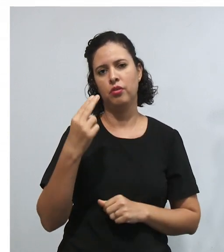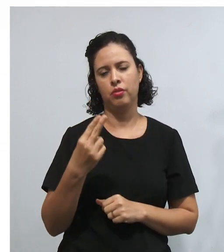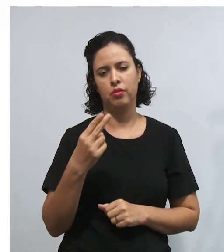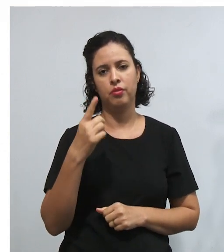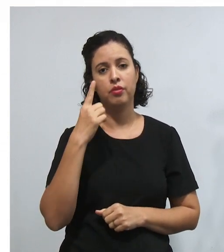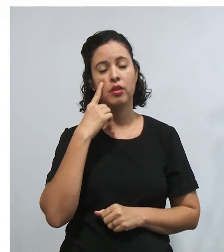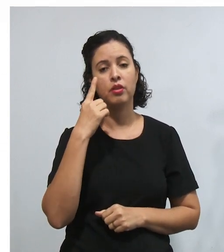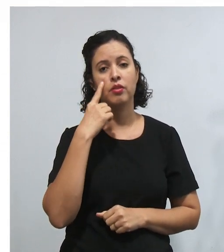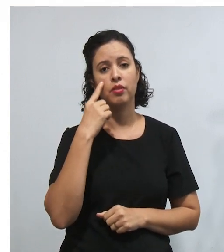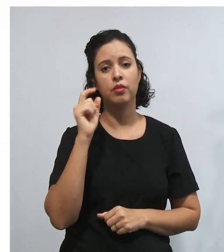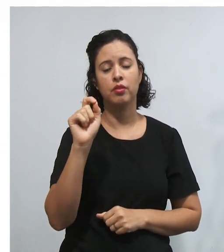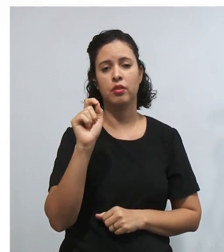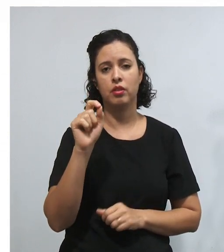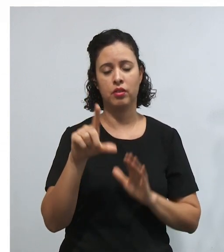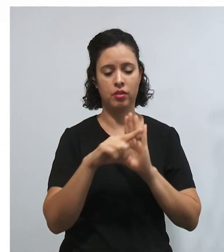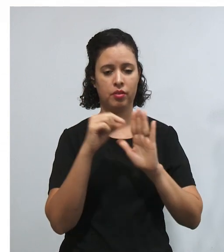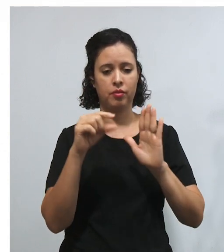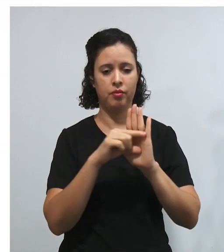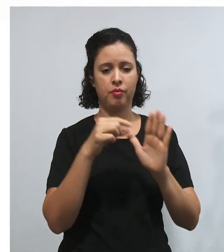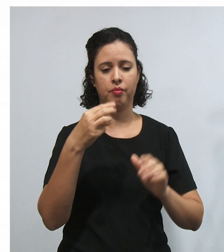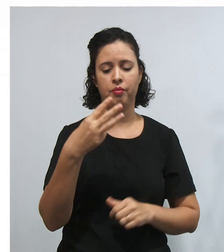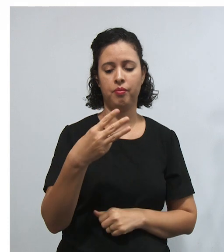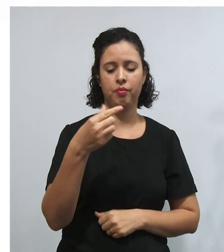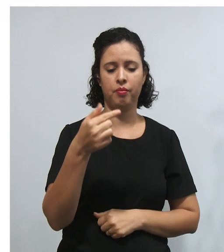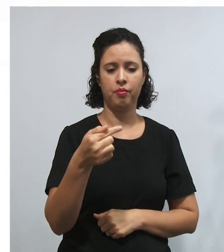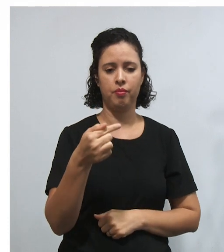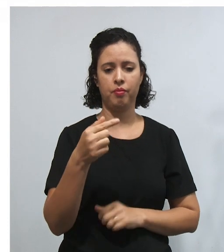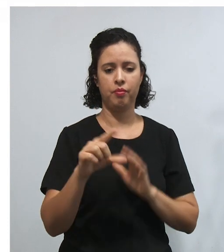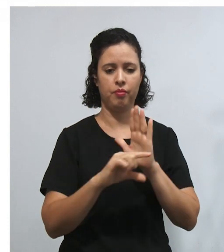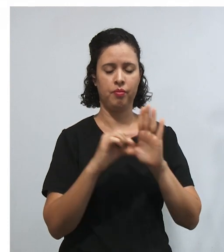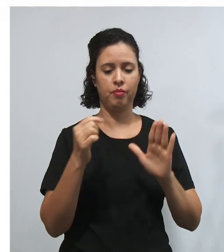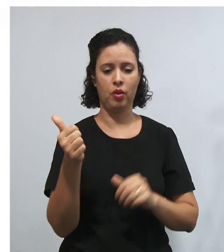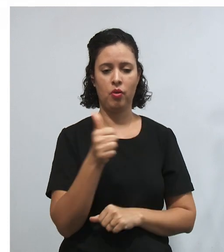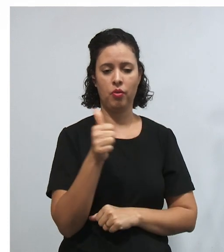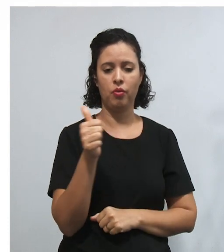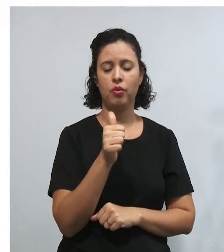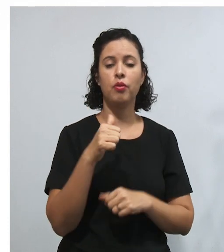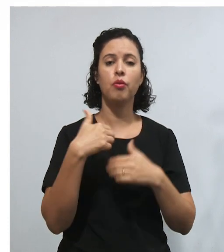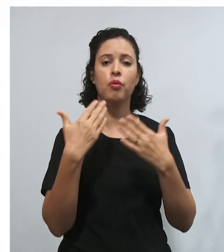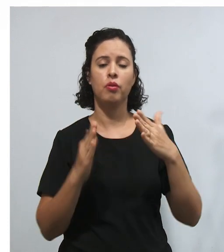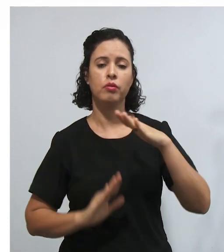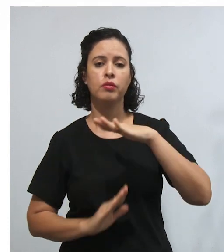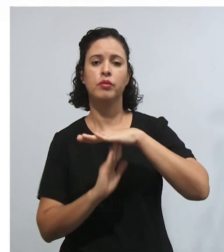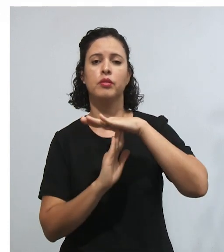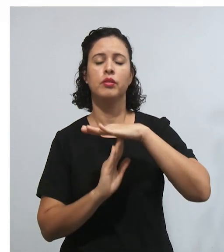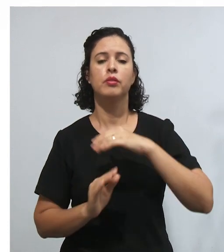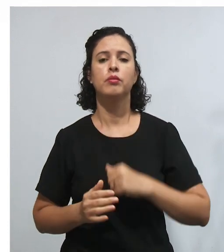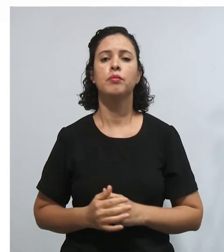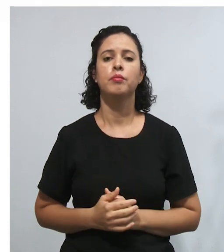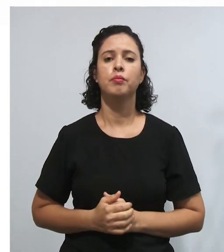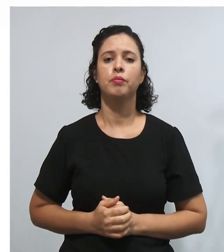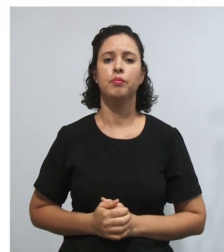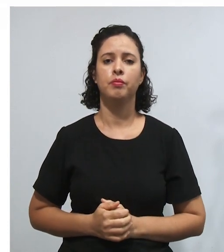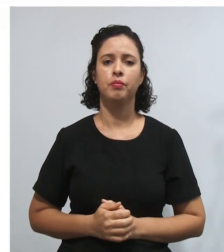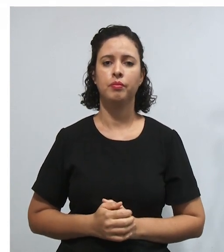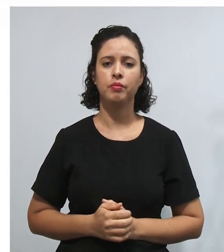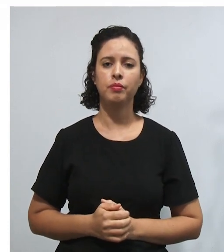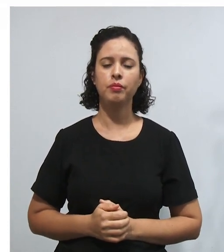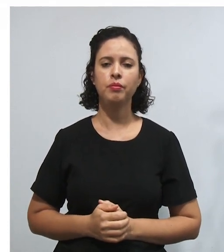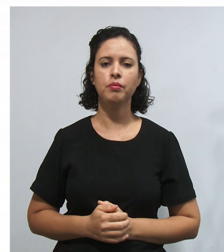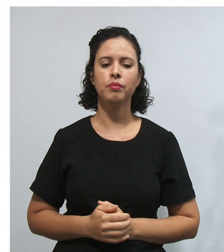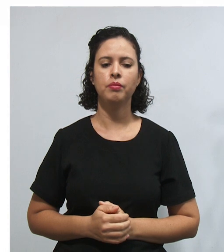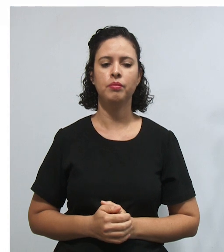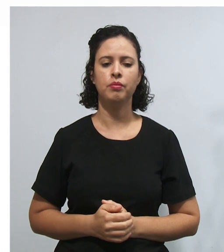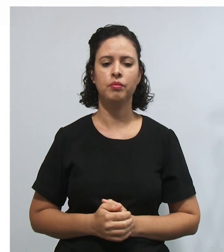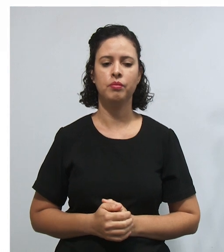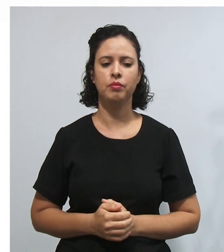do subsídio. Tem que ver esse artigo 37, inciso 11, para ver qual seria esse teto, tá certo? E